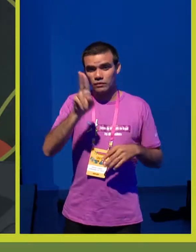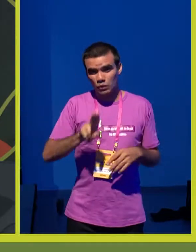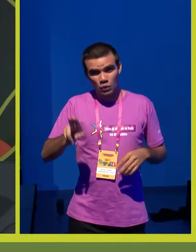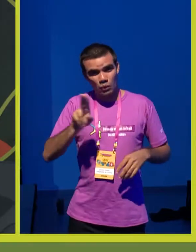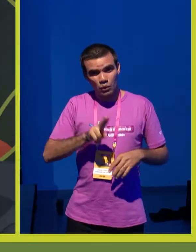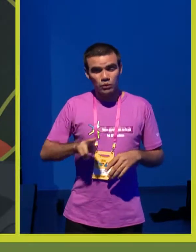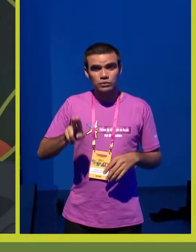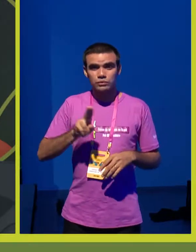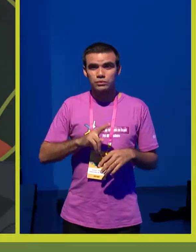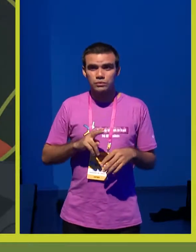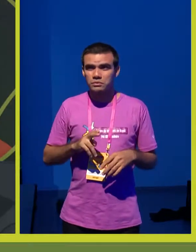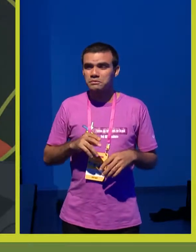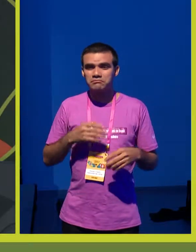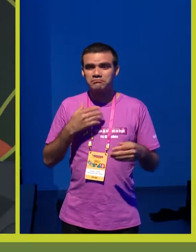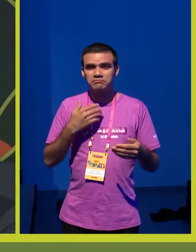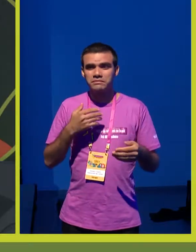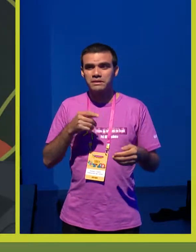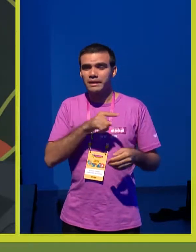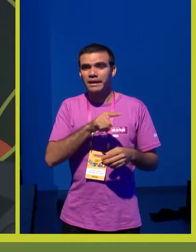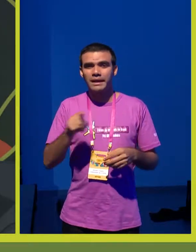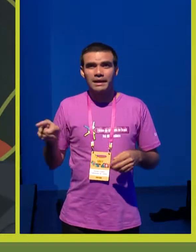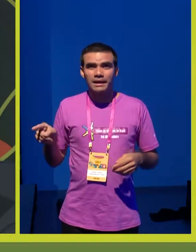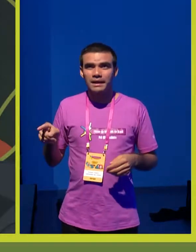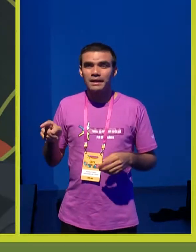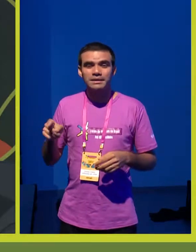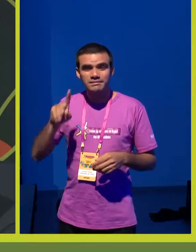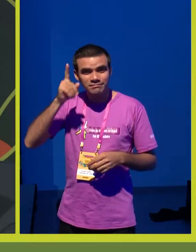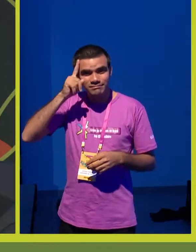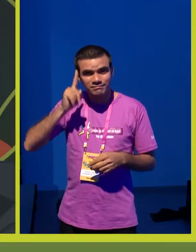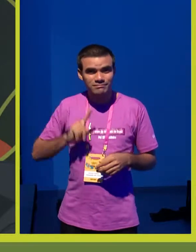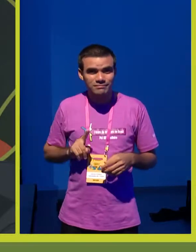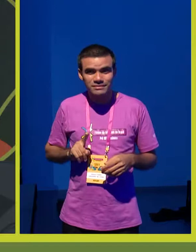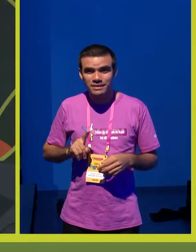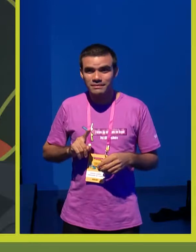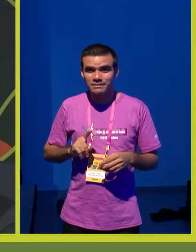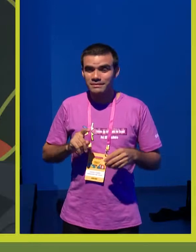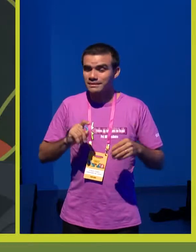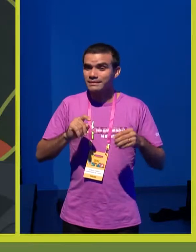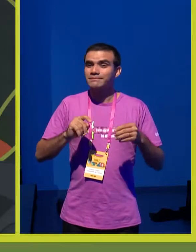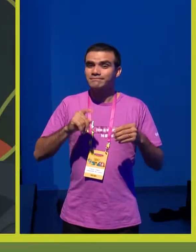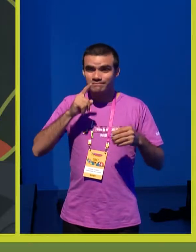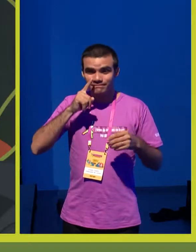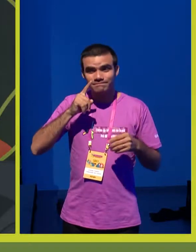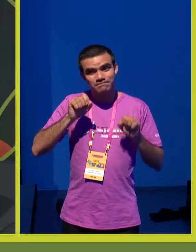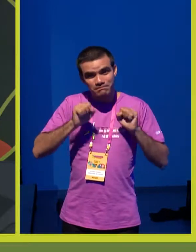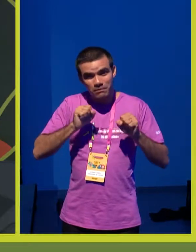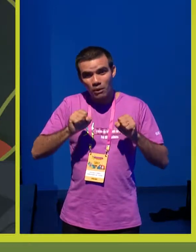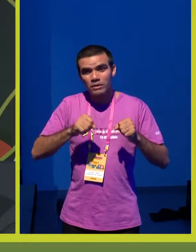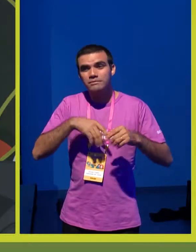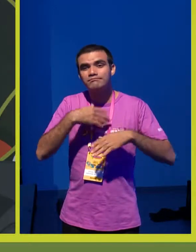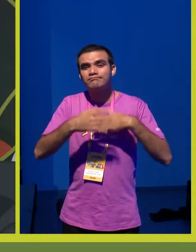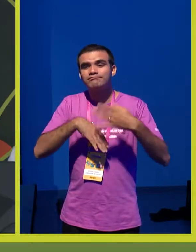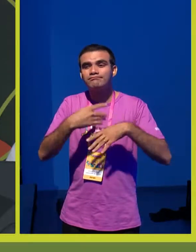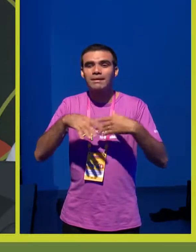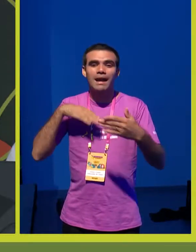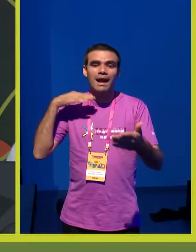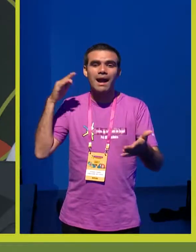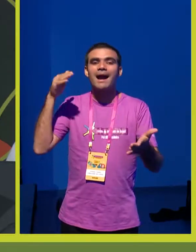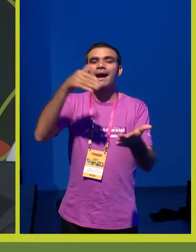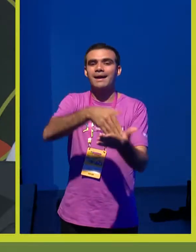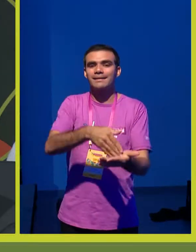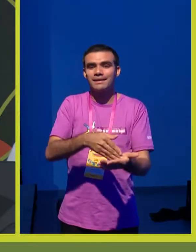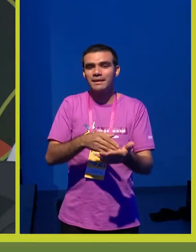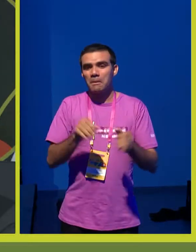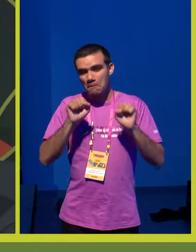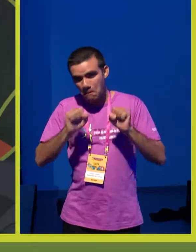uso dela e não tem a noção da extensão desse uso da onde até onde pode